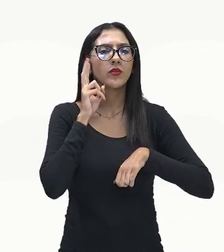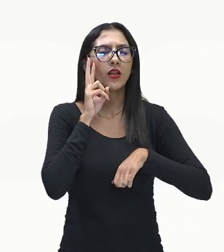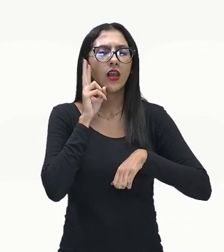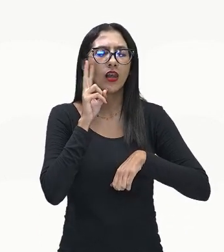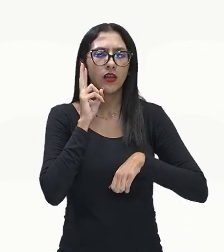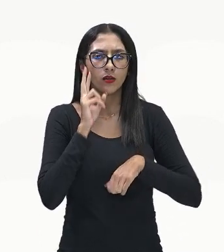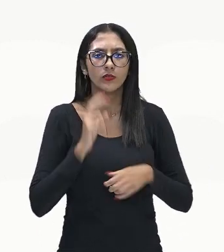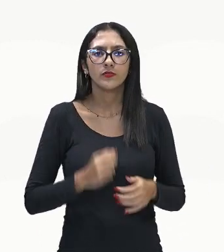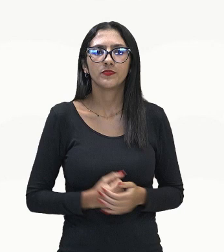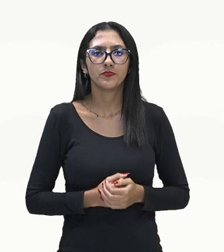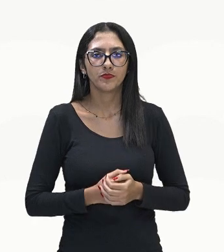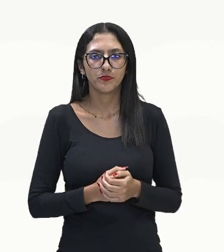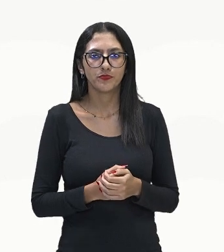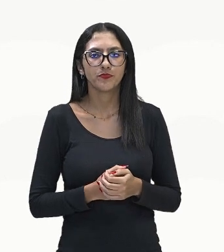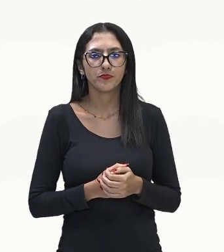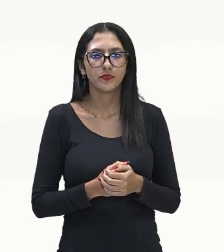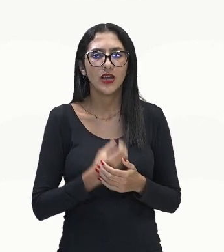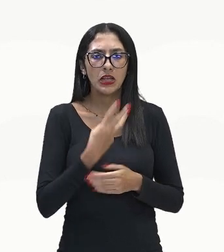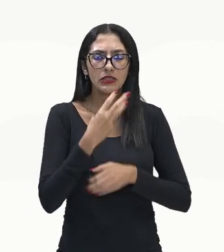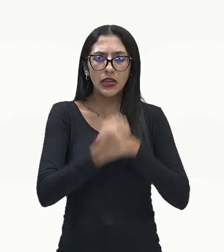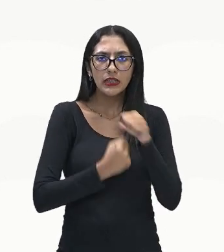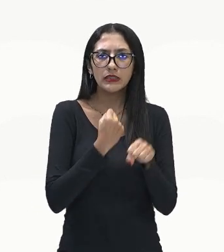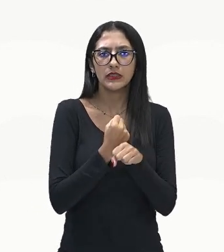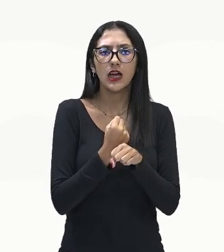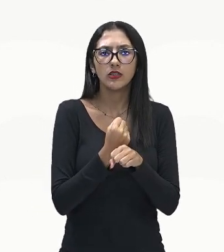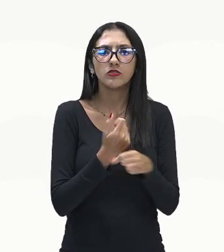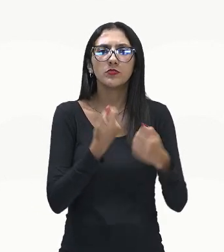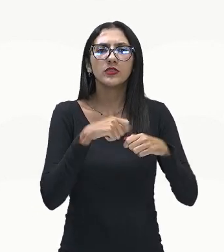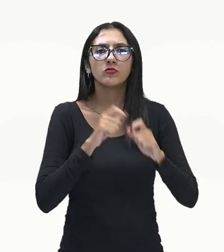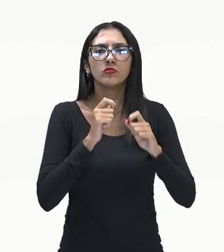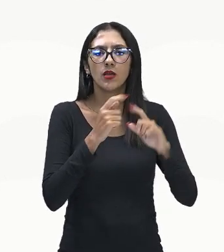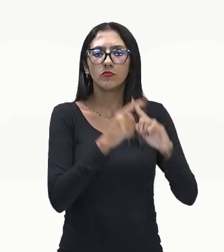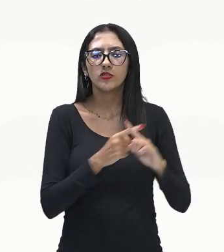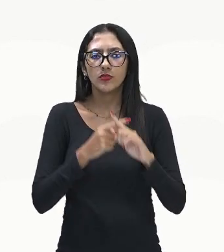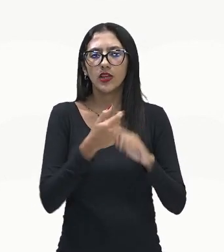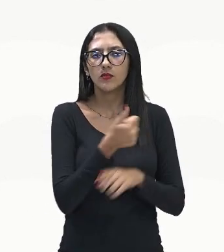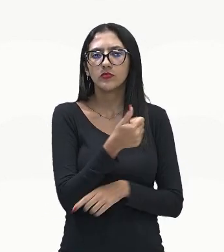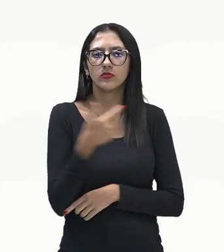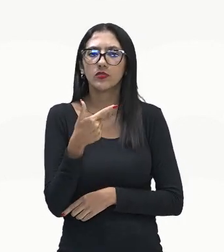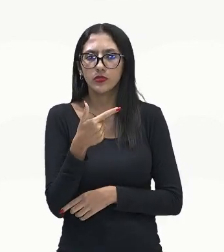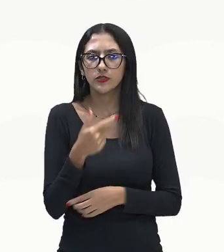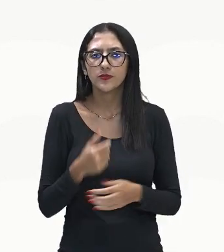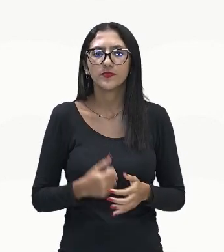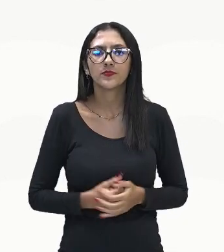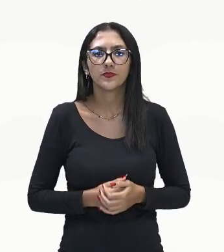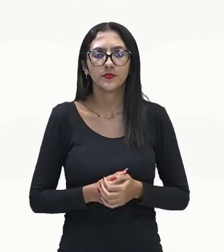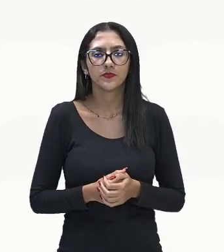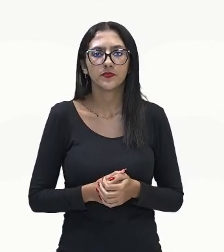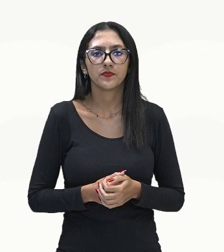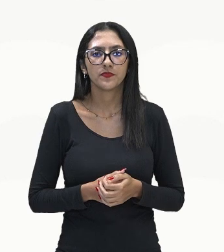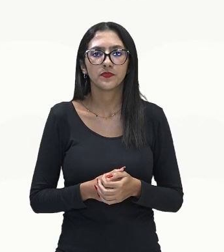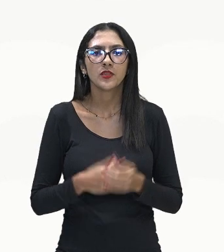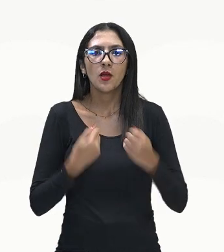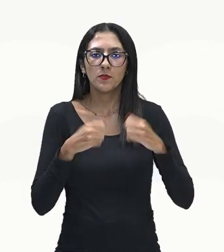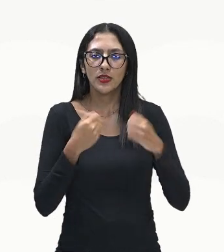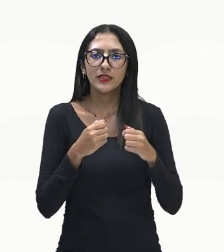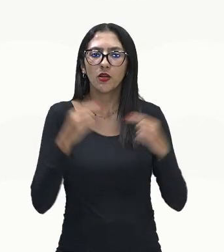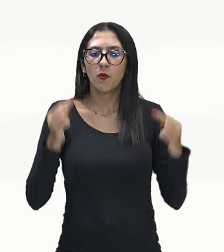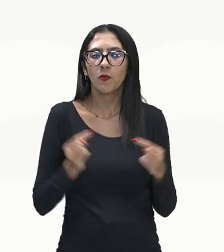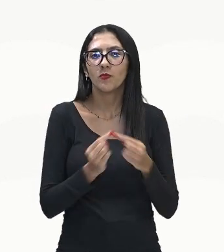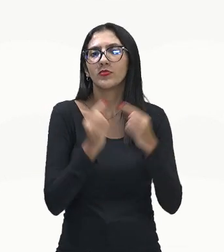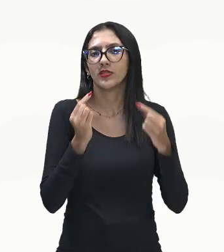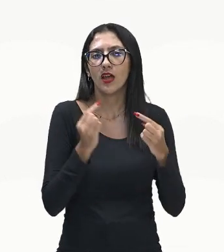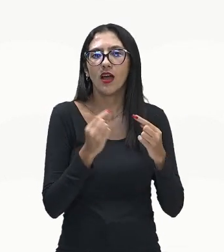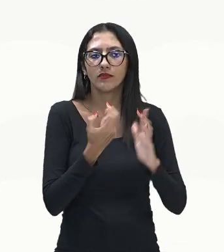anos, nós agora vamos multiplicar por 12. Por quê? Porque há necessidade, né, de estar em sincronia a